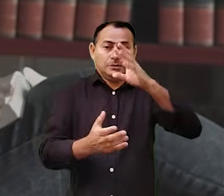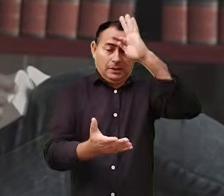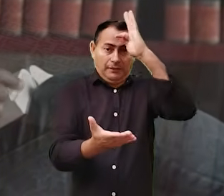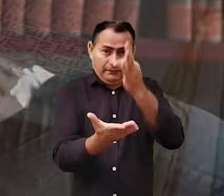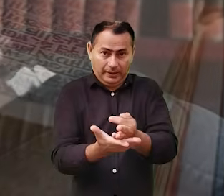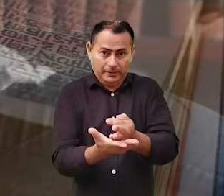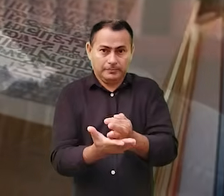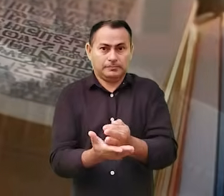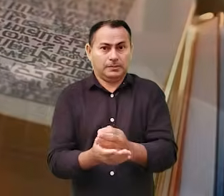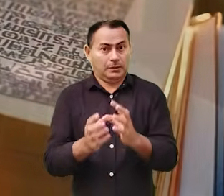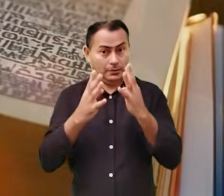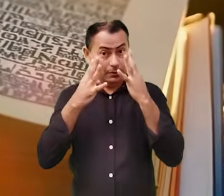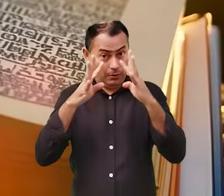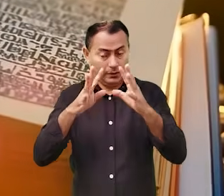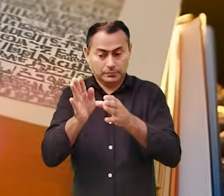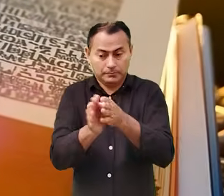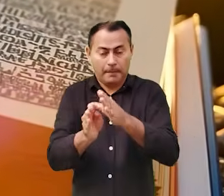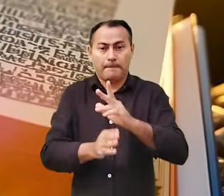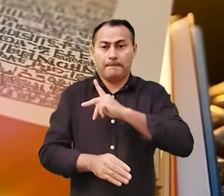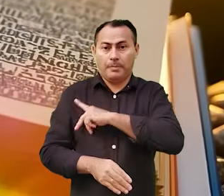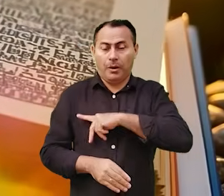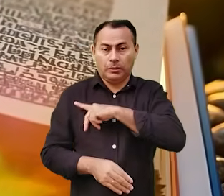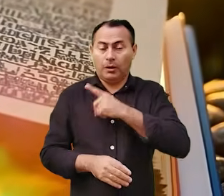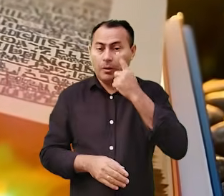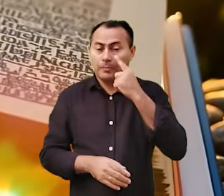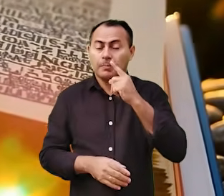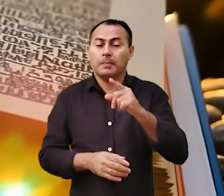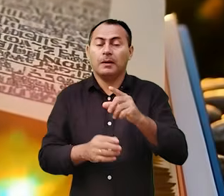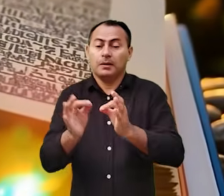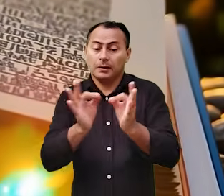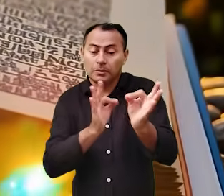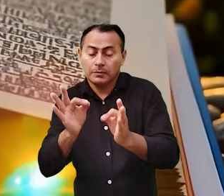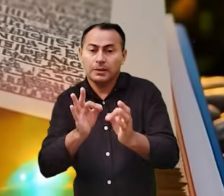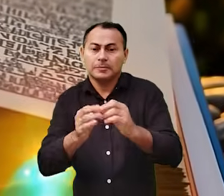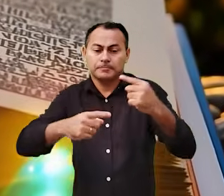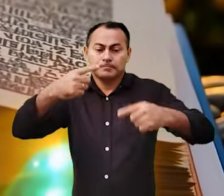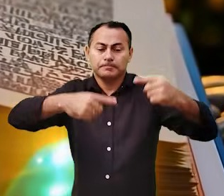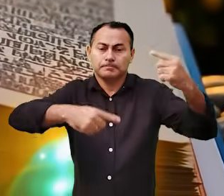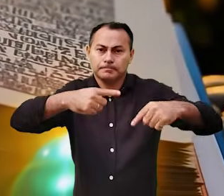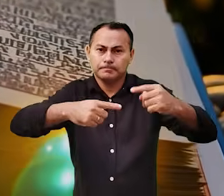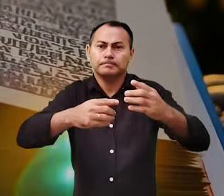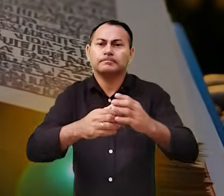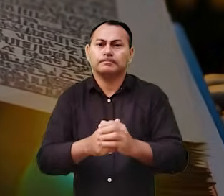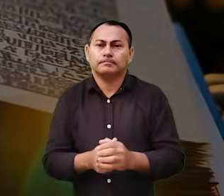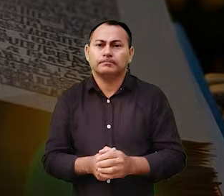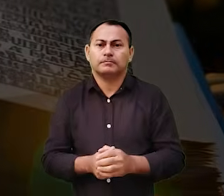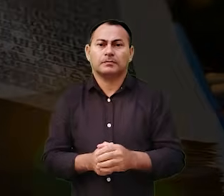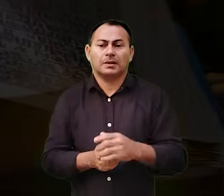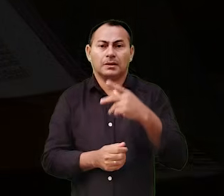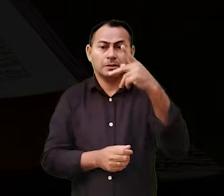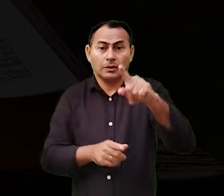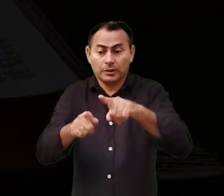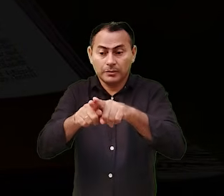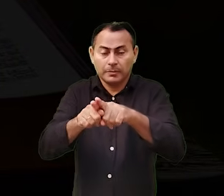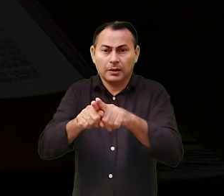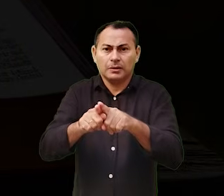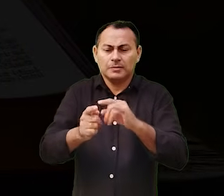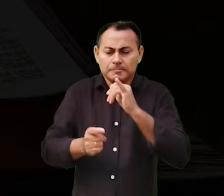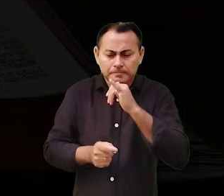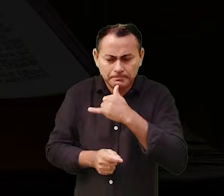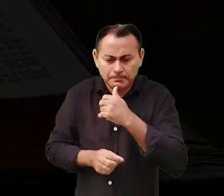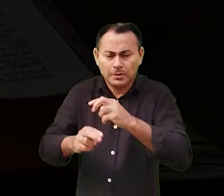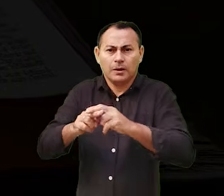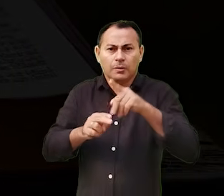fortaleça na fé. Preste atenção no conselho de Paulo para resolver aquelas discussões. Se o seu irmão